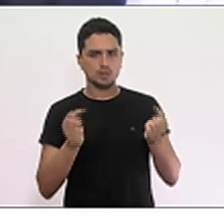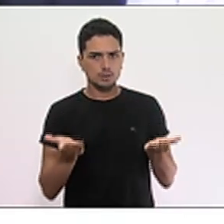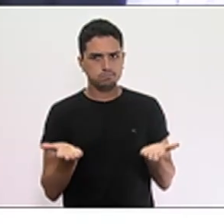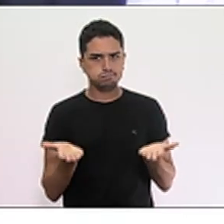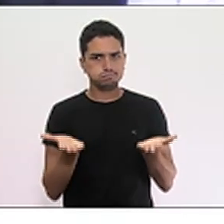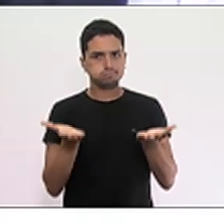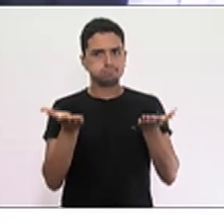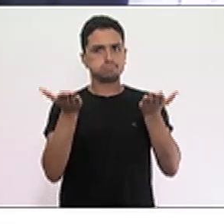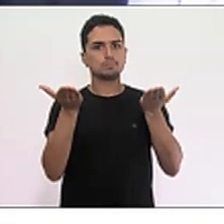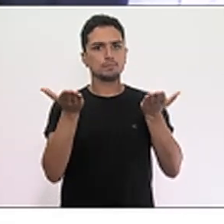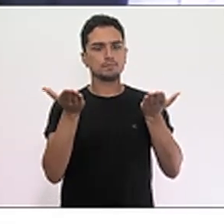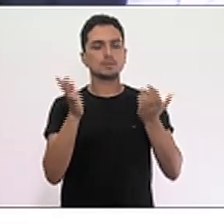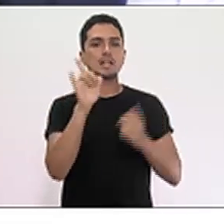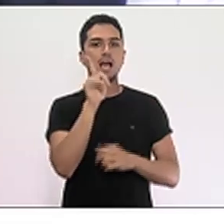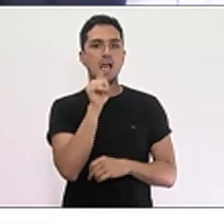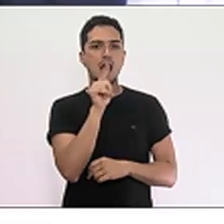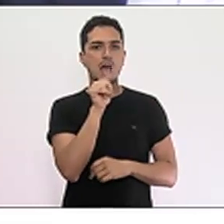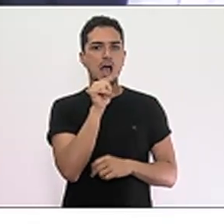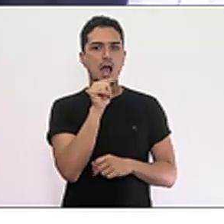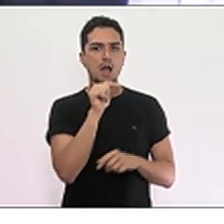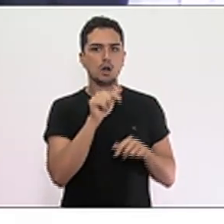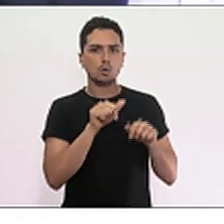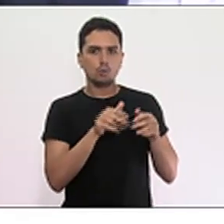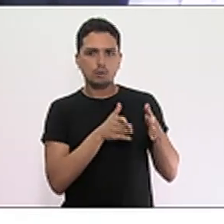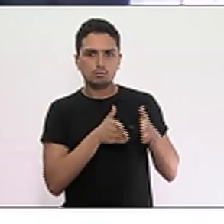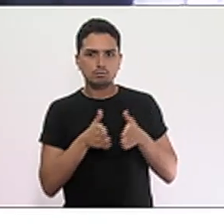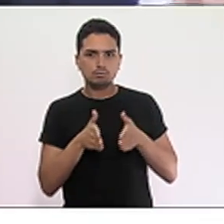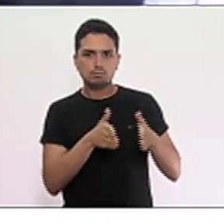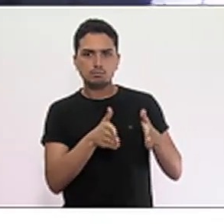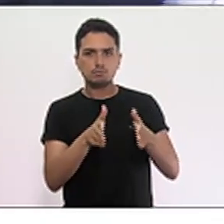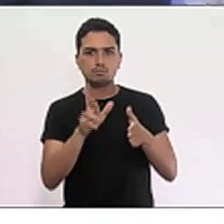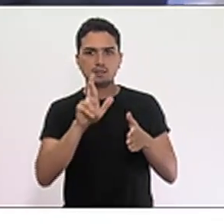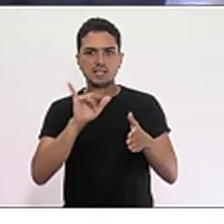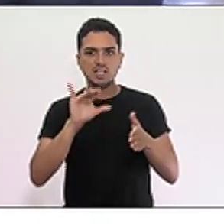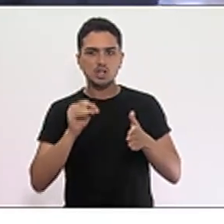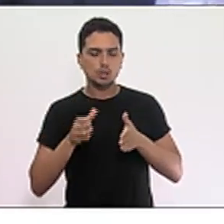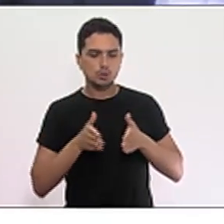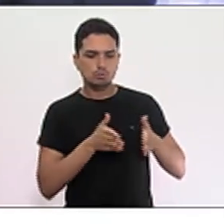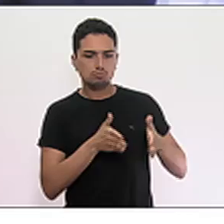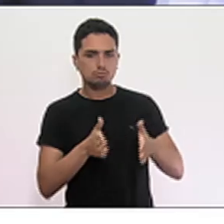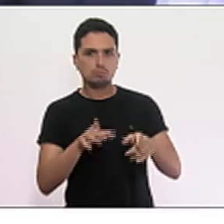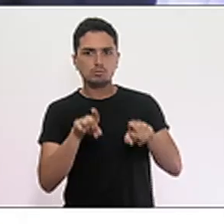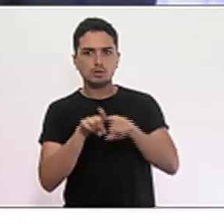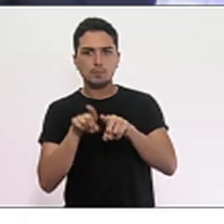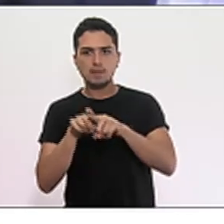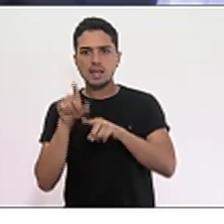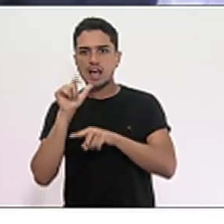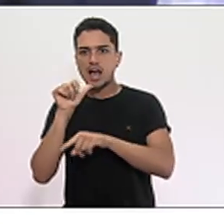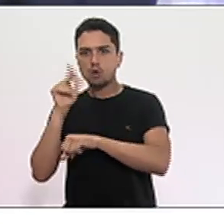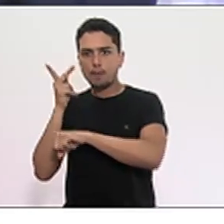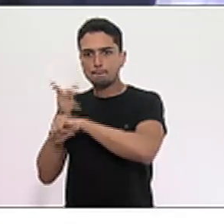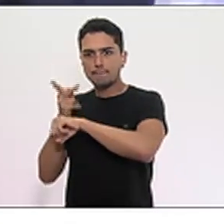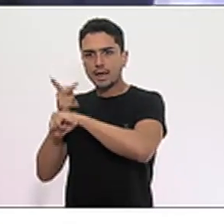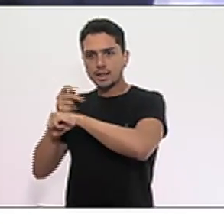tanto as águas dos nossos rios, como das águas subterrâneas também.